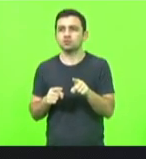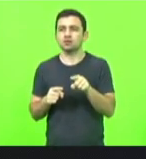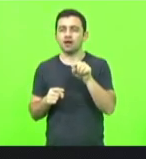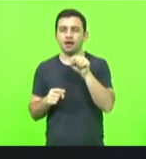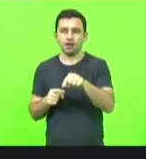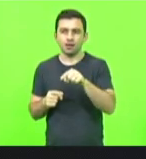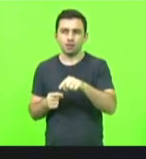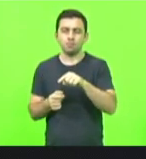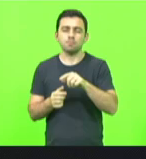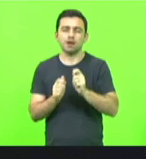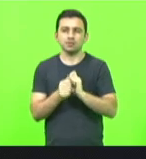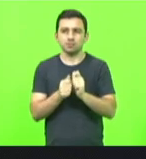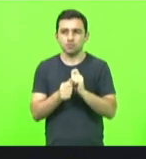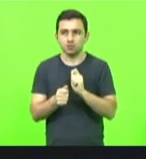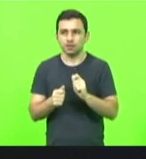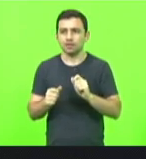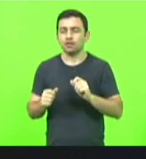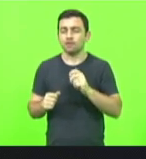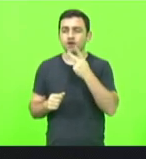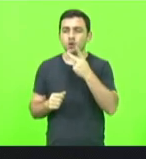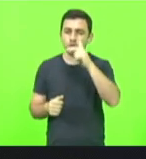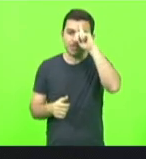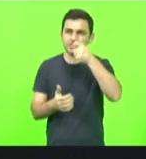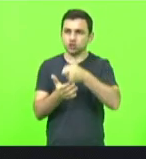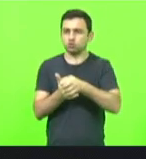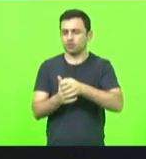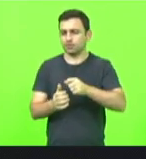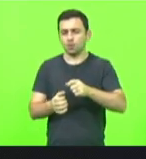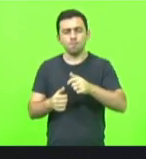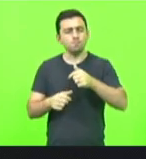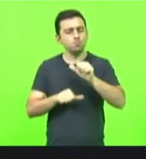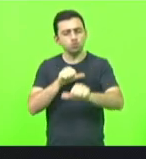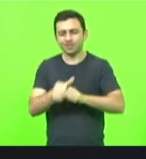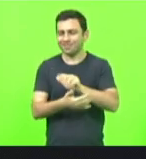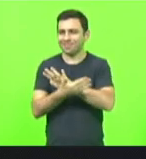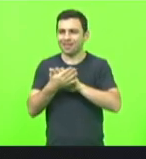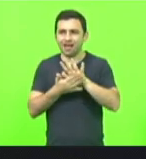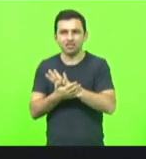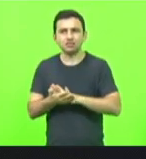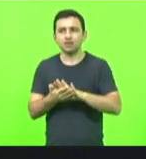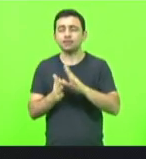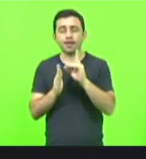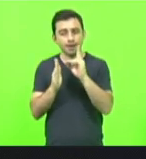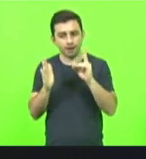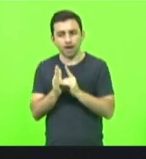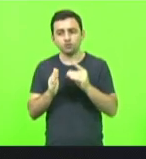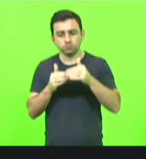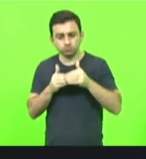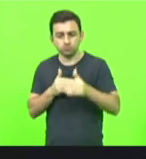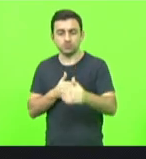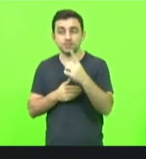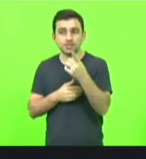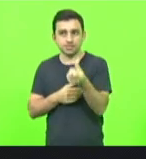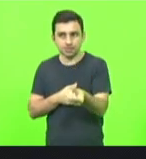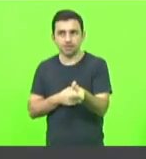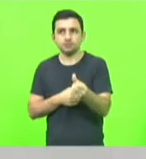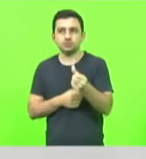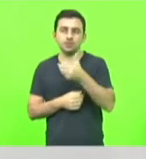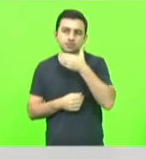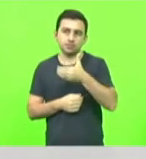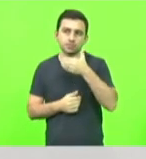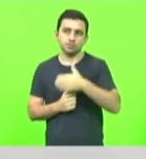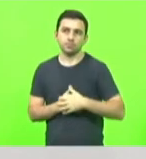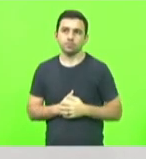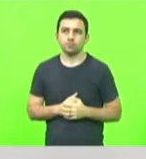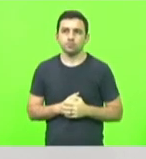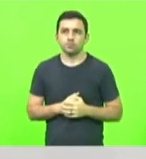decisão: nada mudou. Hoje será publicado o decreto que passará a valer a partir do dia 16 de dezembro.